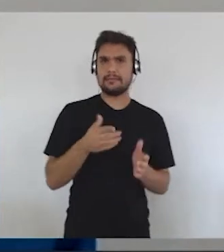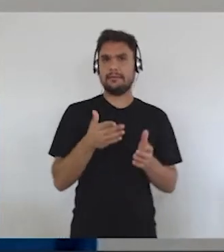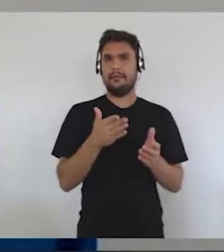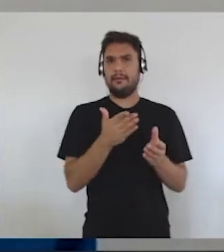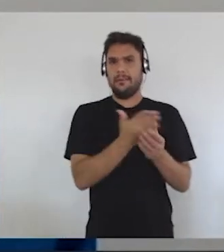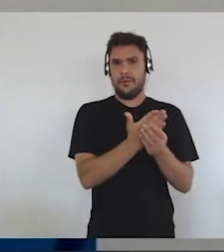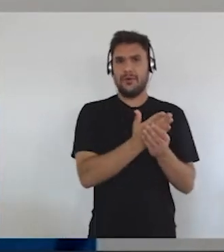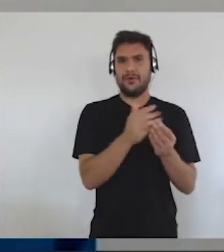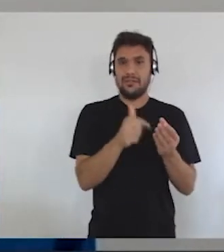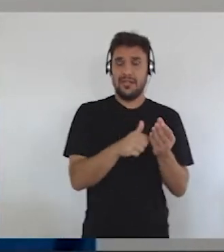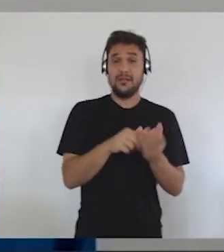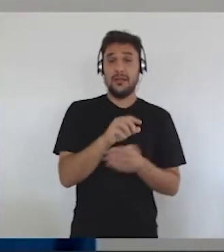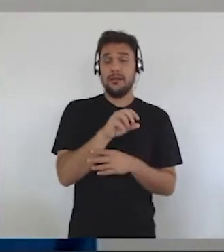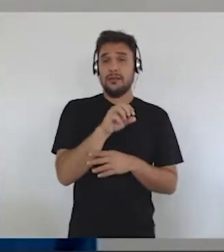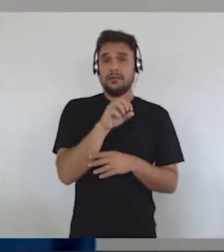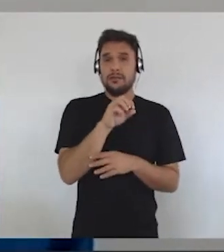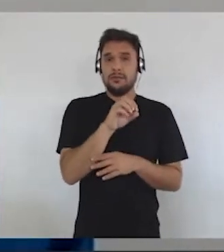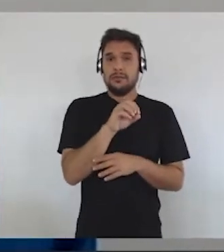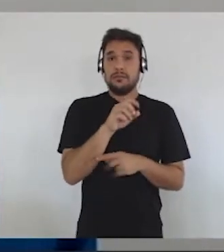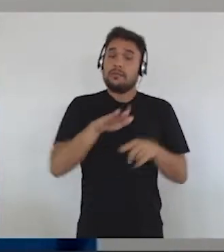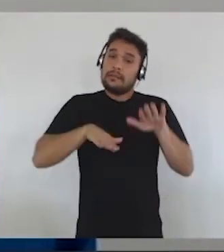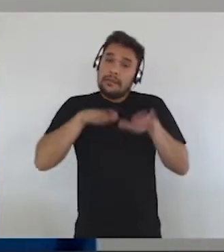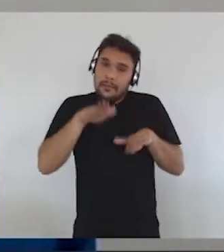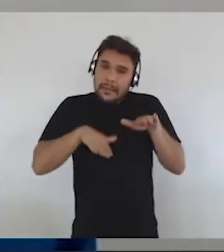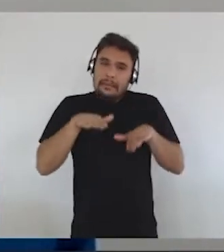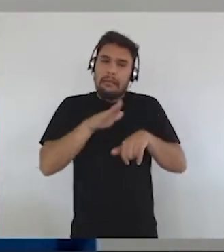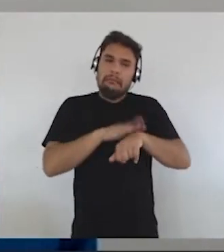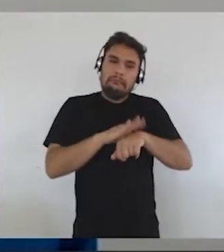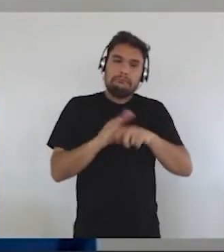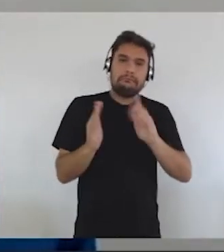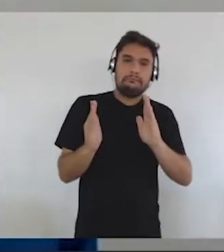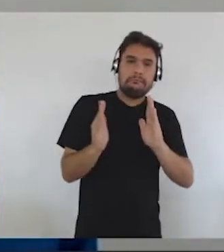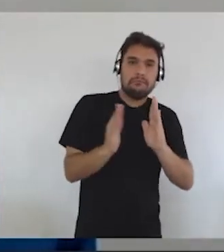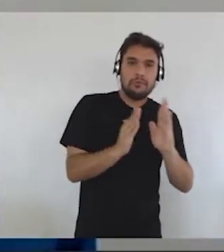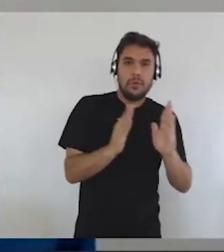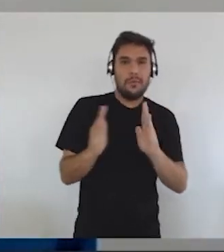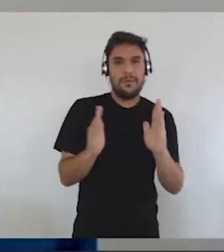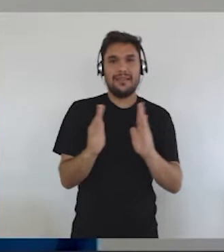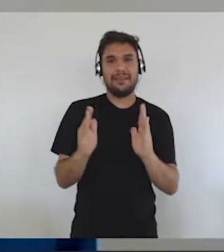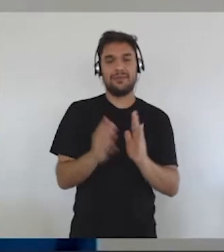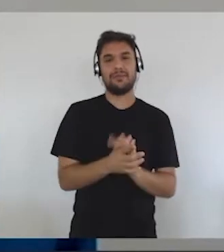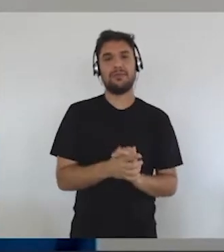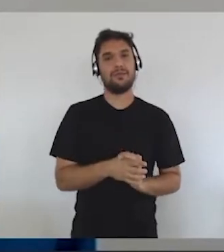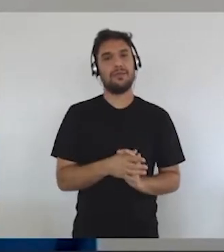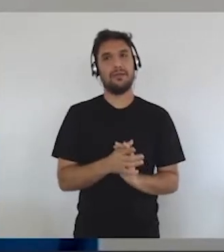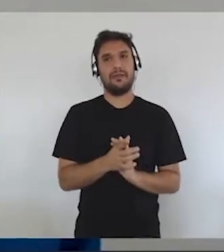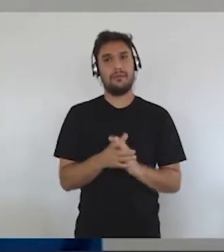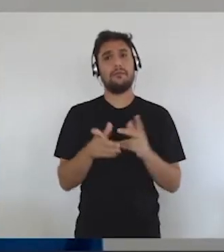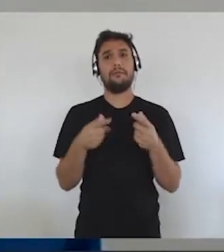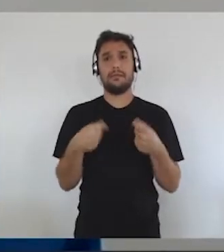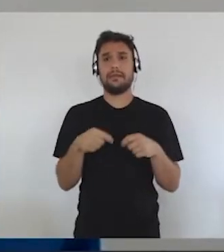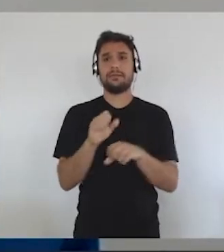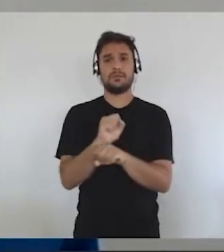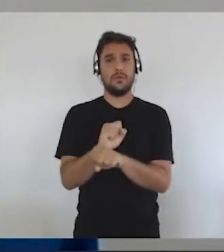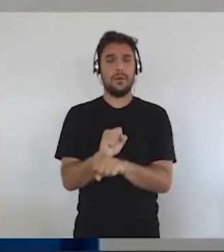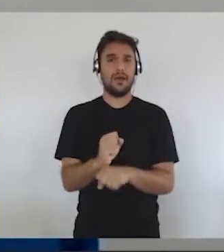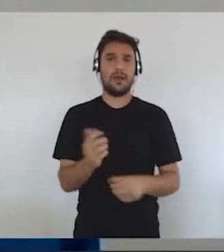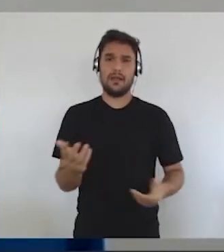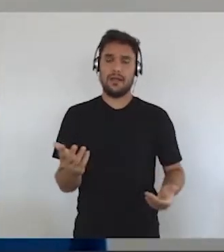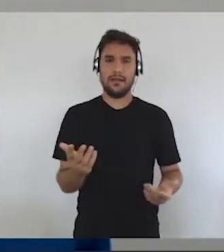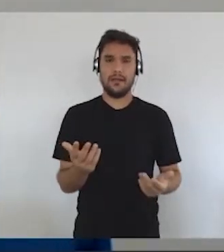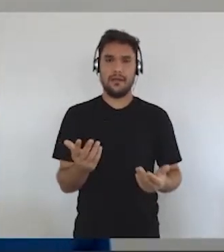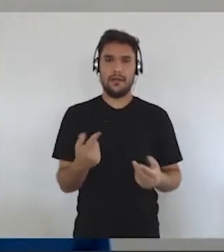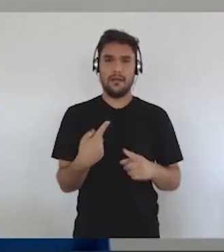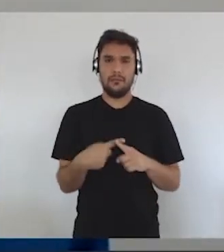processo, se dependendo da fase em que ele estivesse, teve que ser interrompido, né?